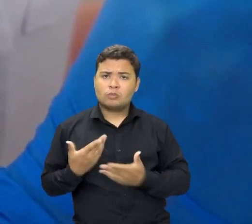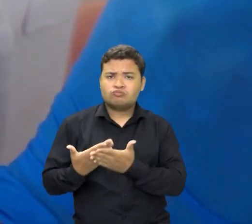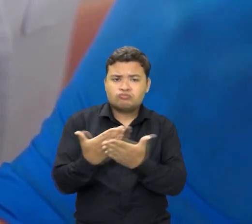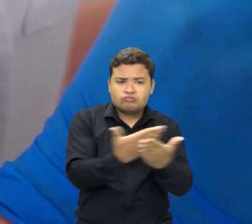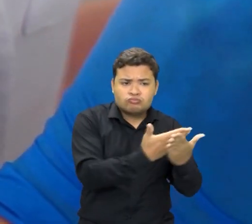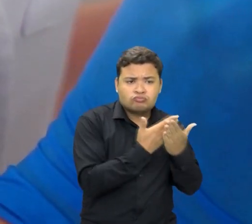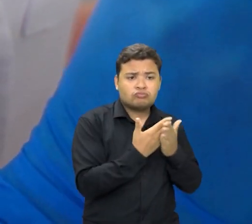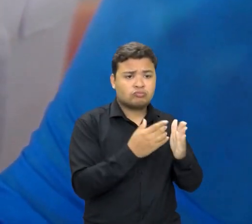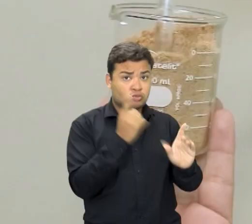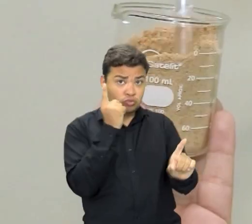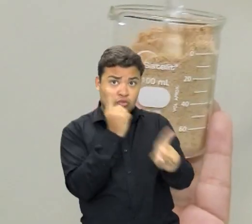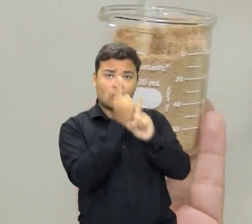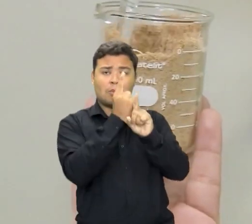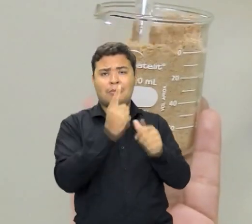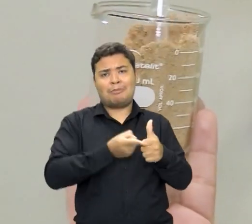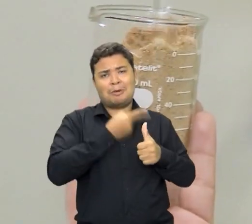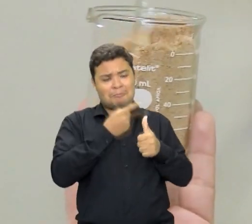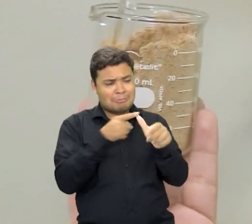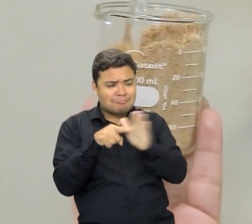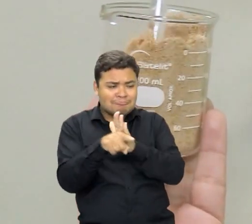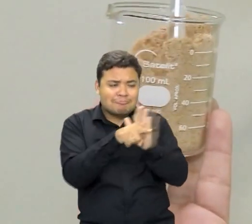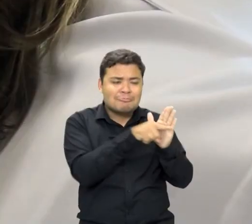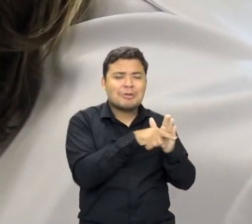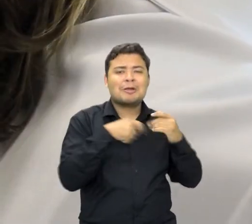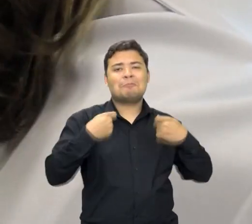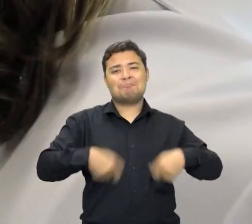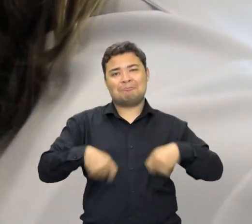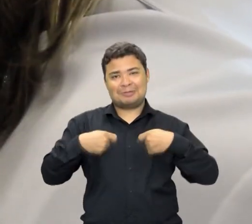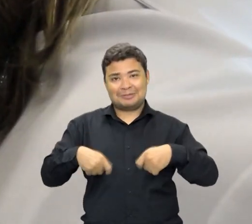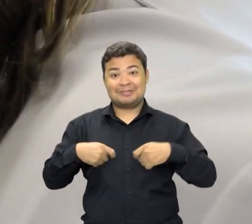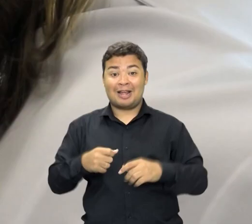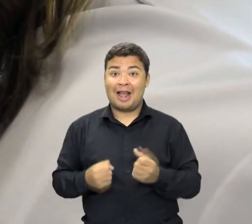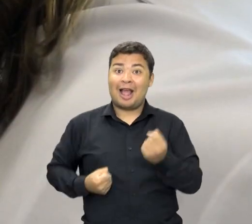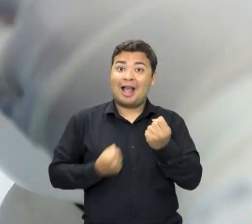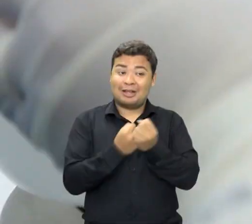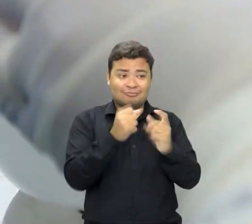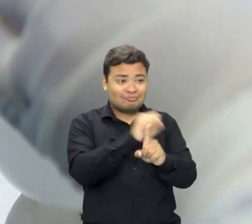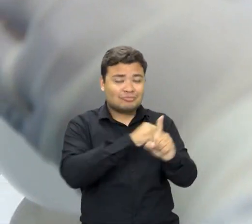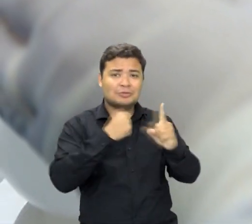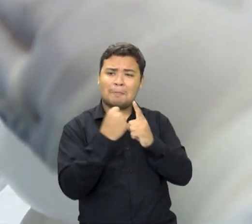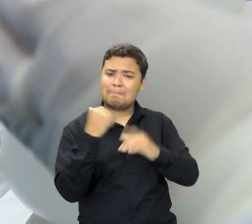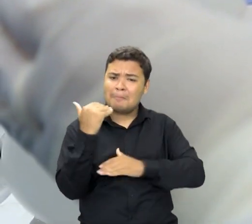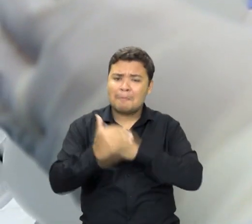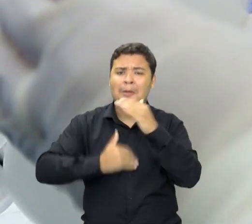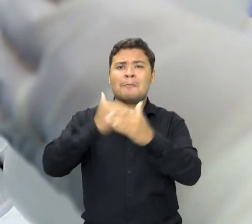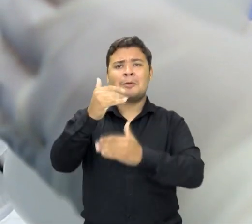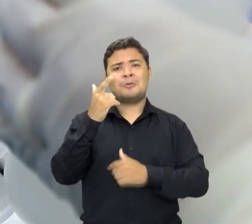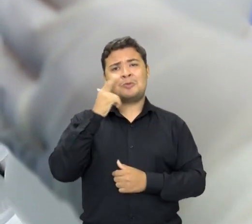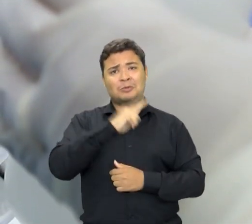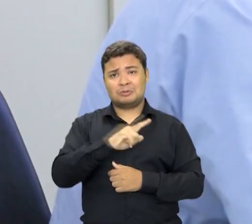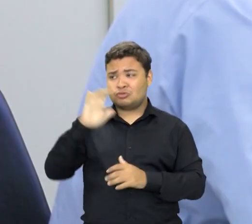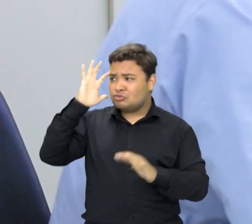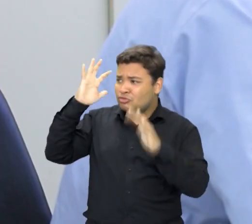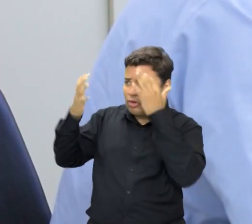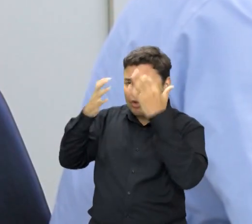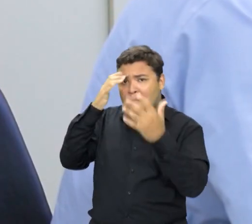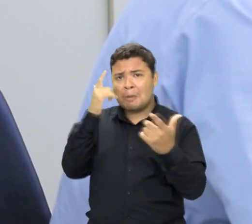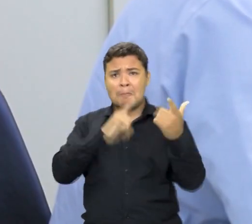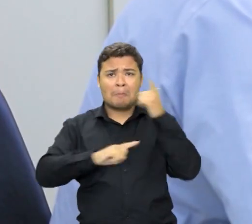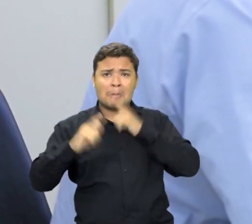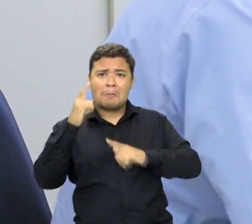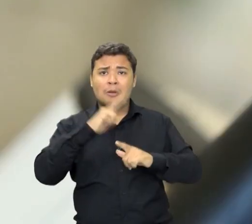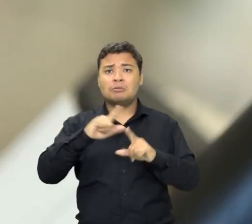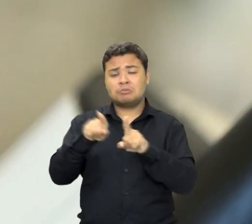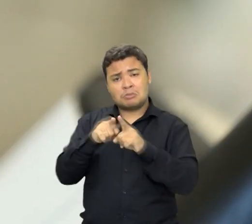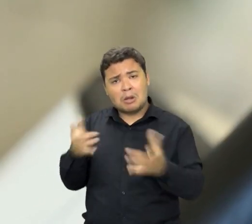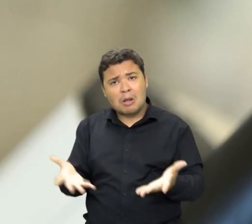Nenhuma descoberta humana começa sem pesquisa. É ela que faz a sociedade crescer e caminhar, que encontra